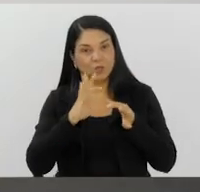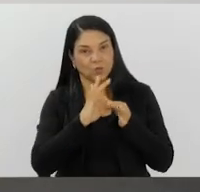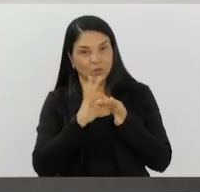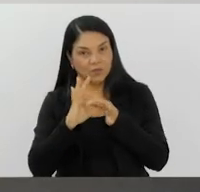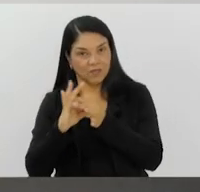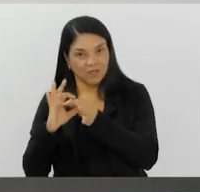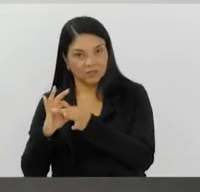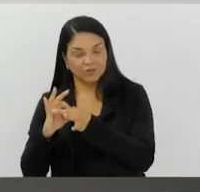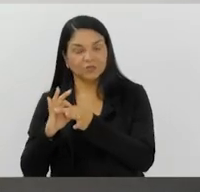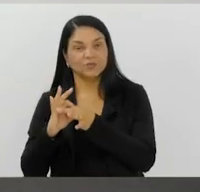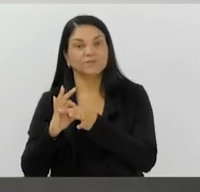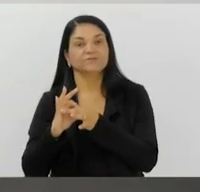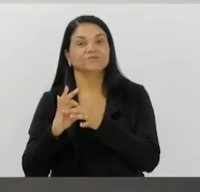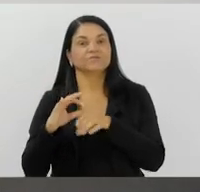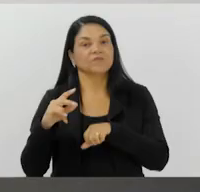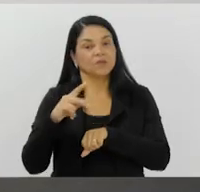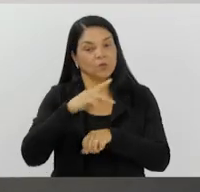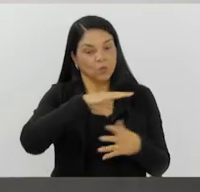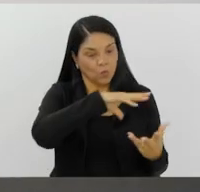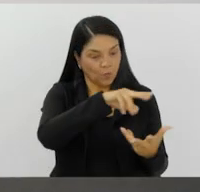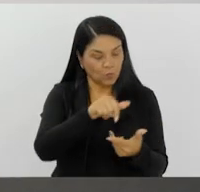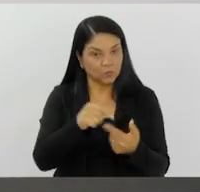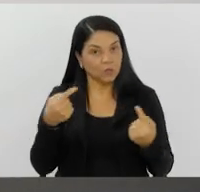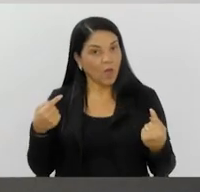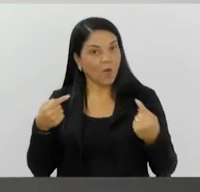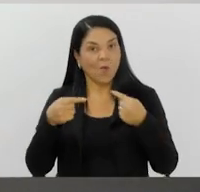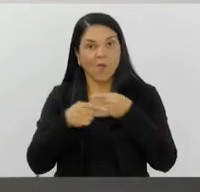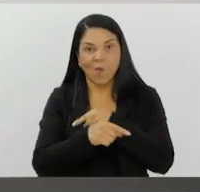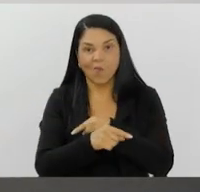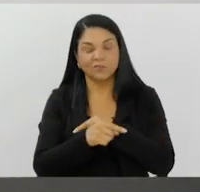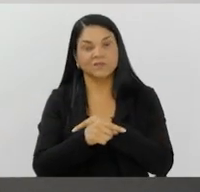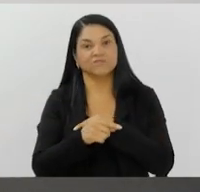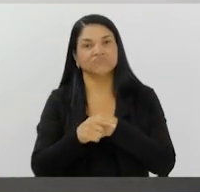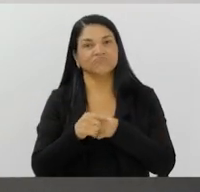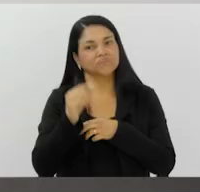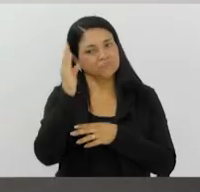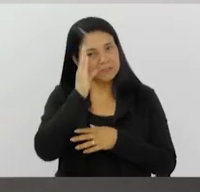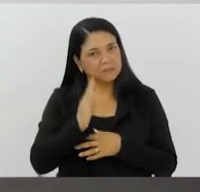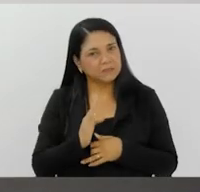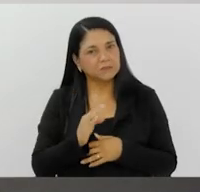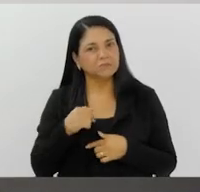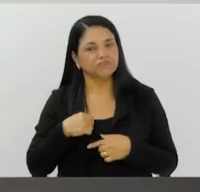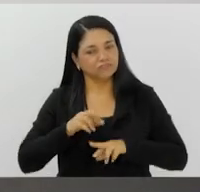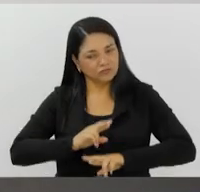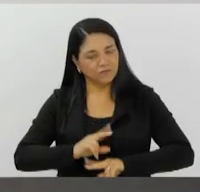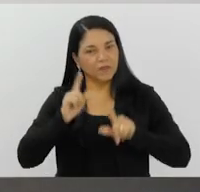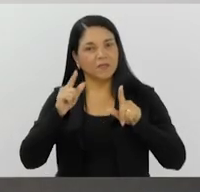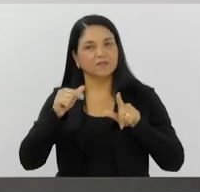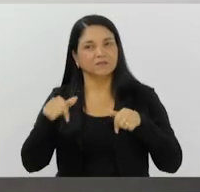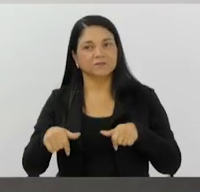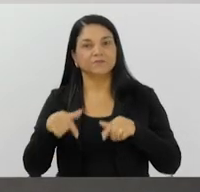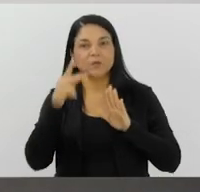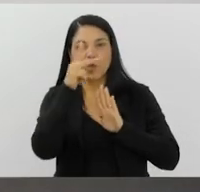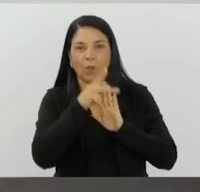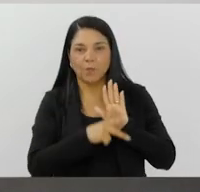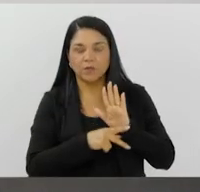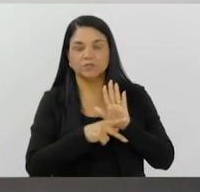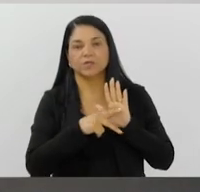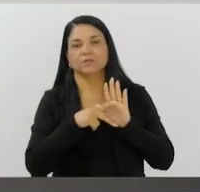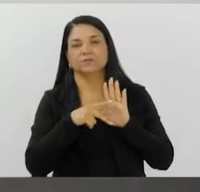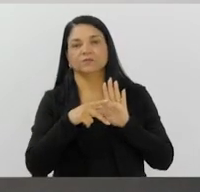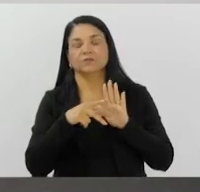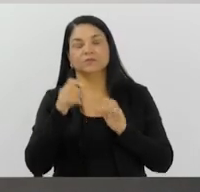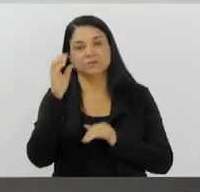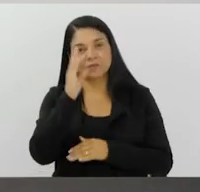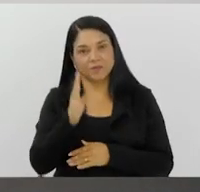um cenário internacional que tá muito contrário do que a gente tá vivendo no Brasil né a gente traz também no vídeo que o projeto panóptico eh